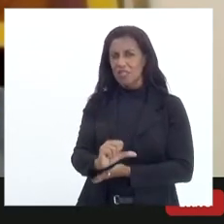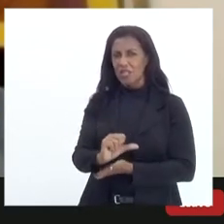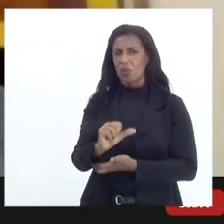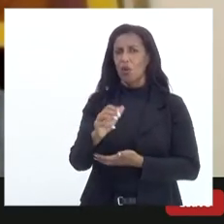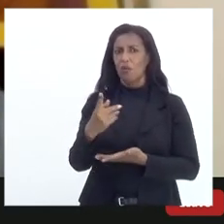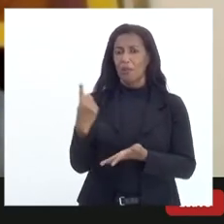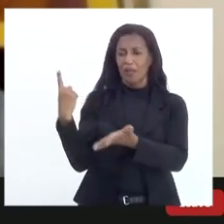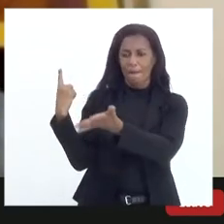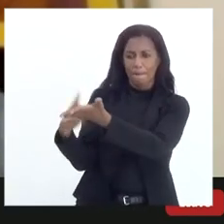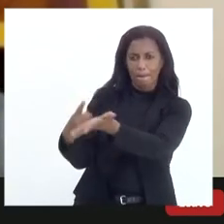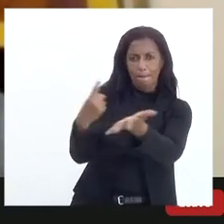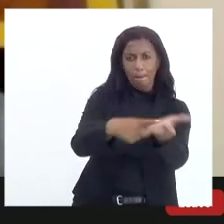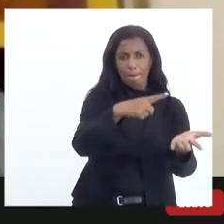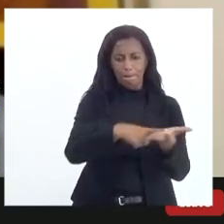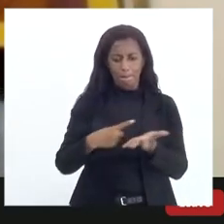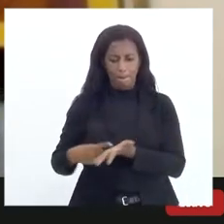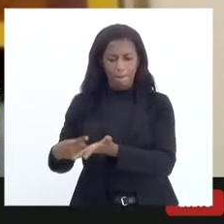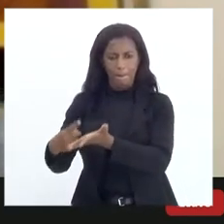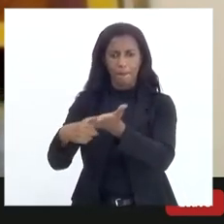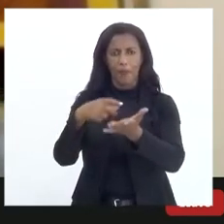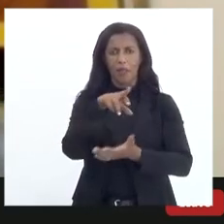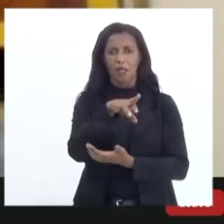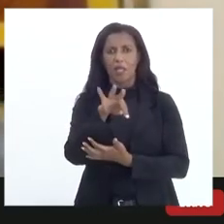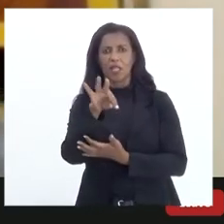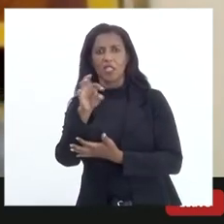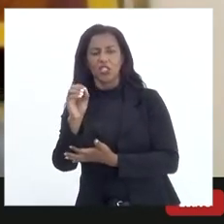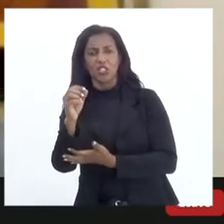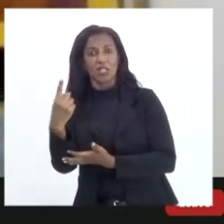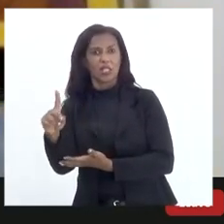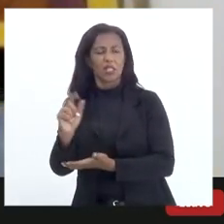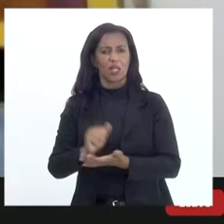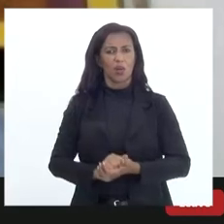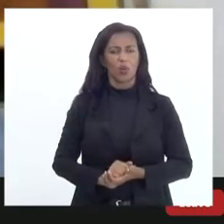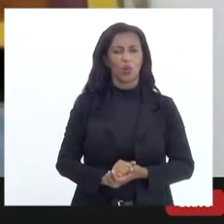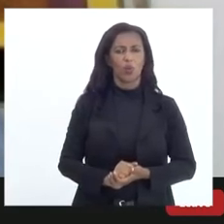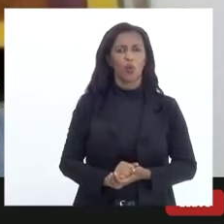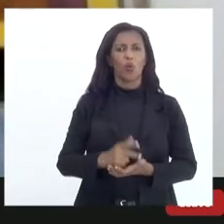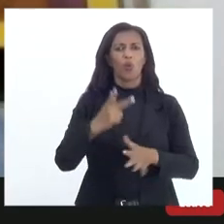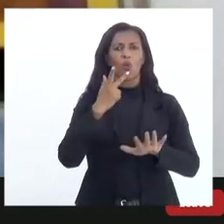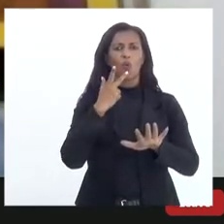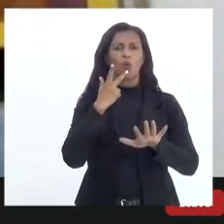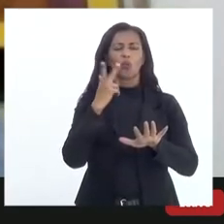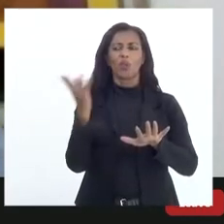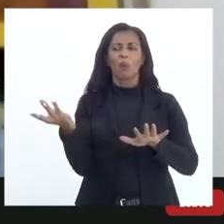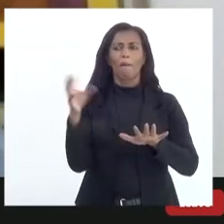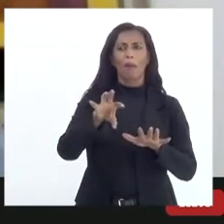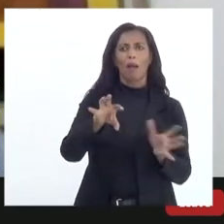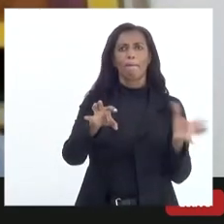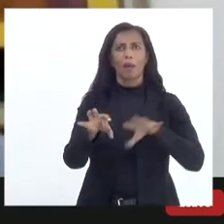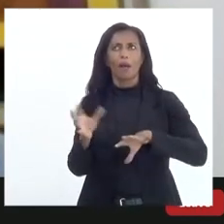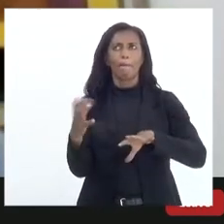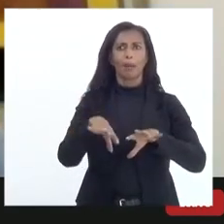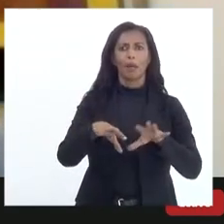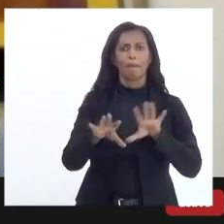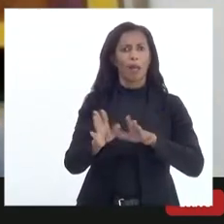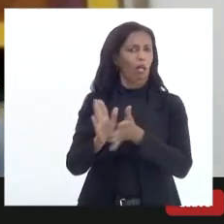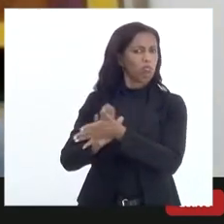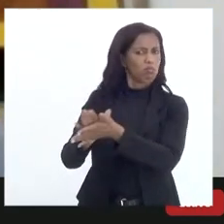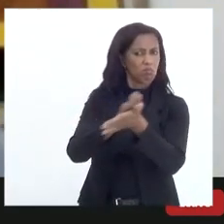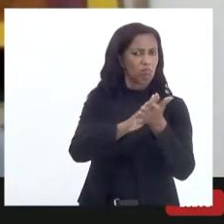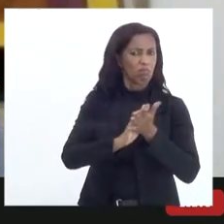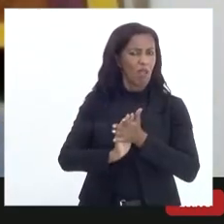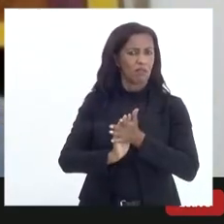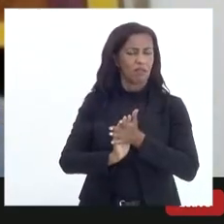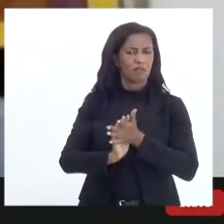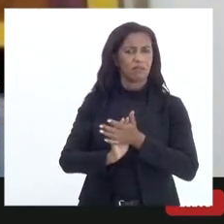entre cristãos, que não incluía nem ateus, não incluía nem asiático, nem os africanos, nada disso. Ok? Então, essa é uma